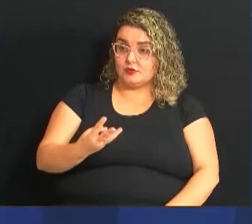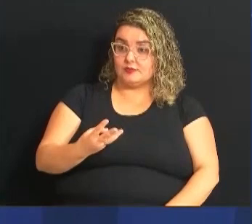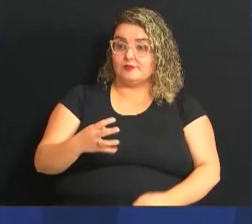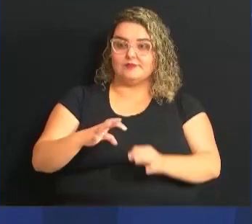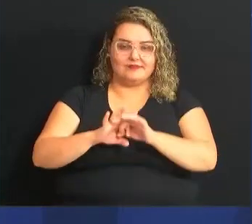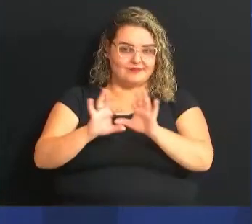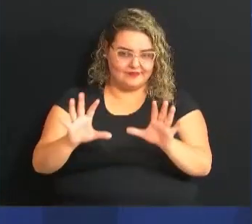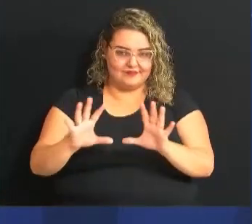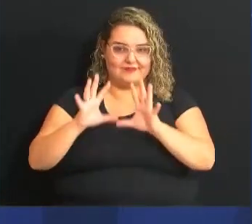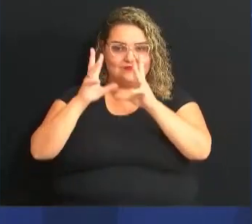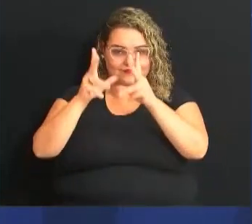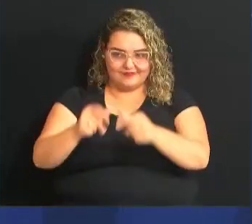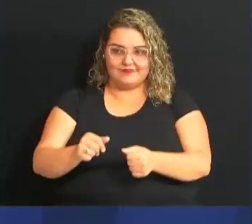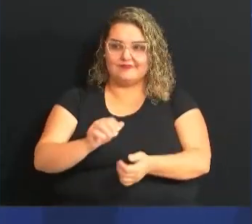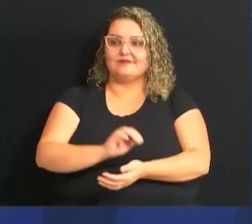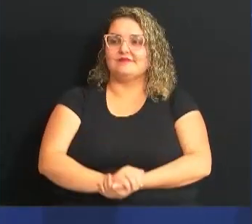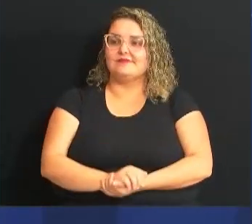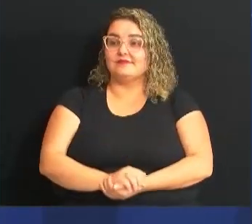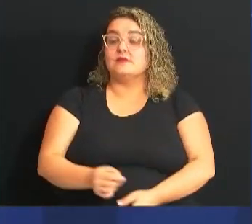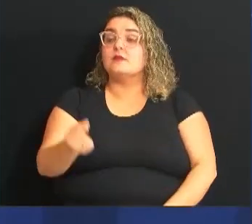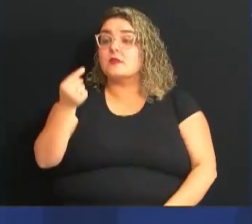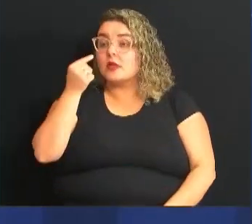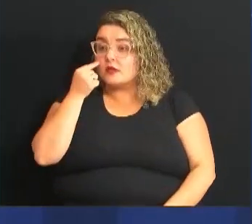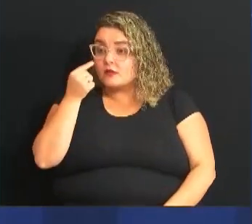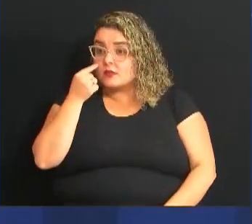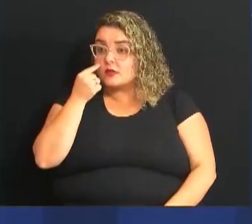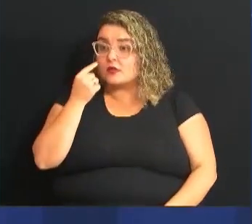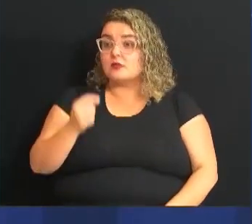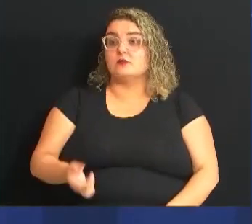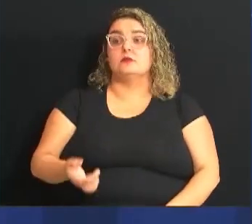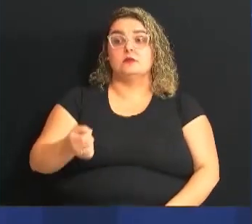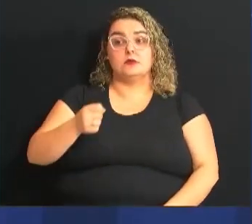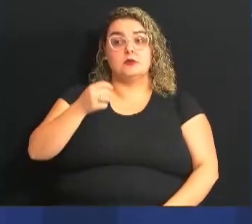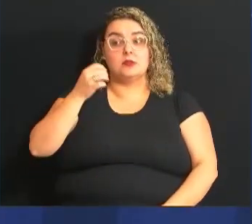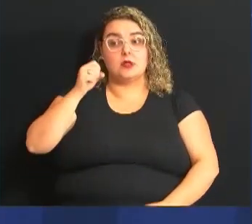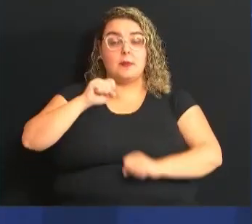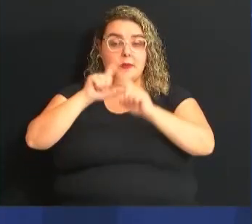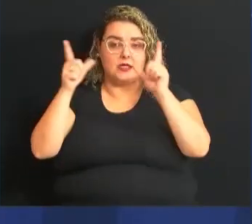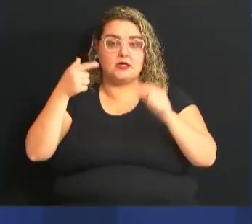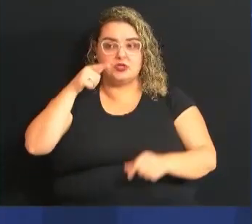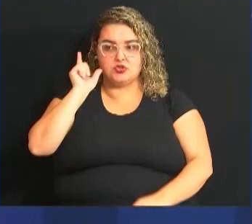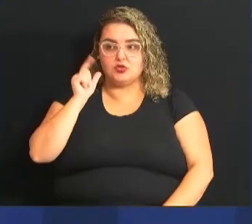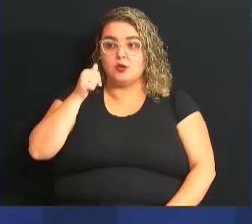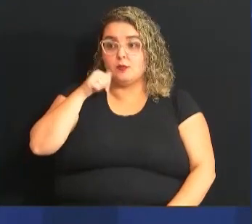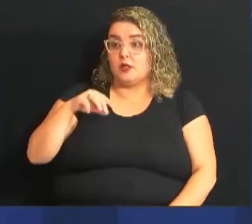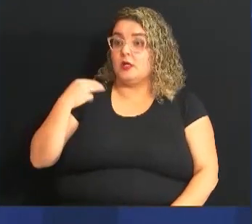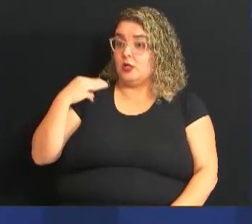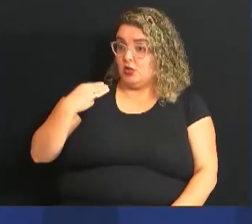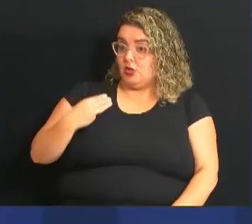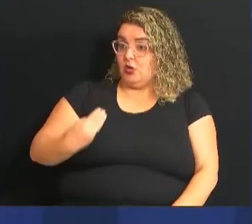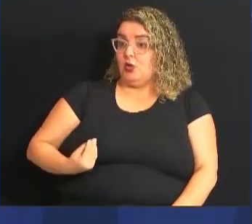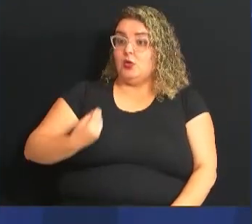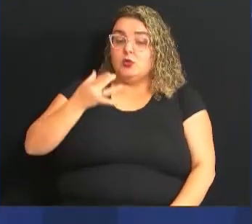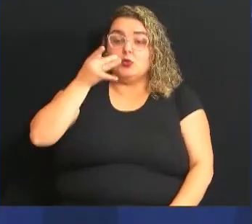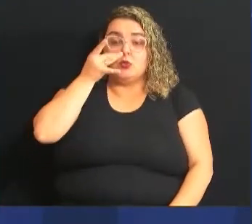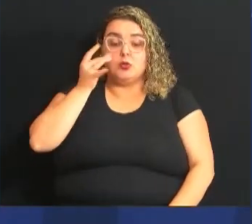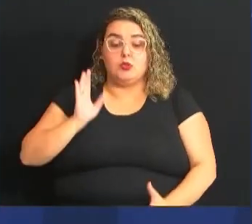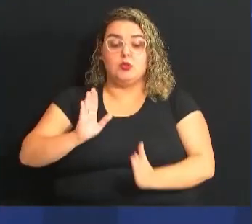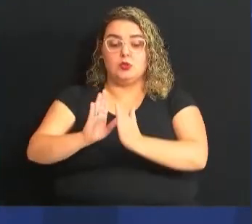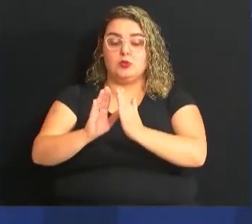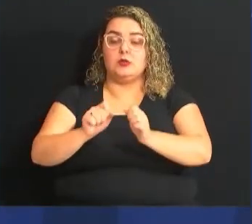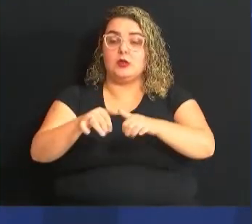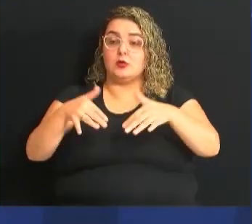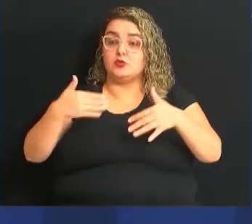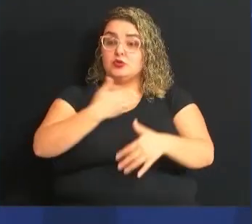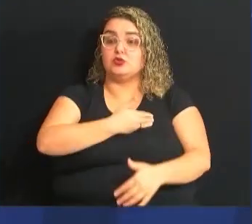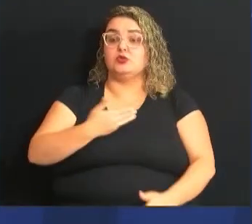disponível na íntegra. E olha só, na manhã de ontem, a vereadora Mariana Conte esteve à frente da audiência pública que teve